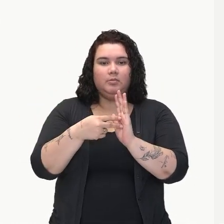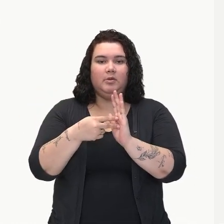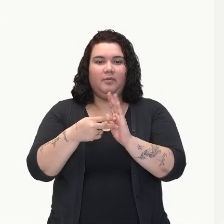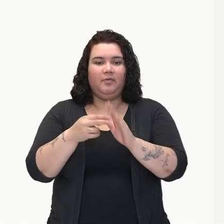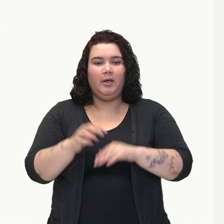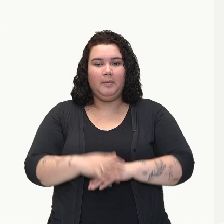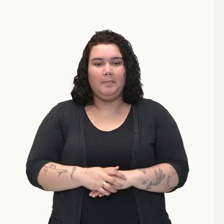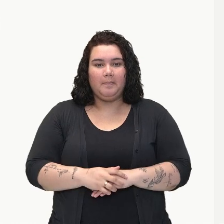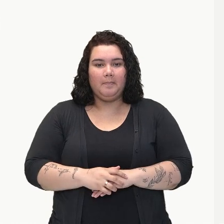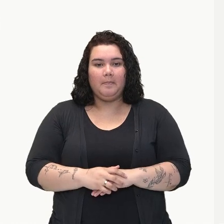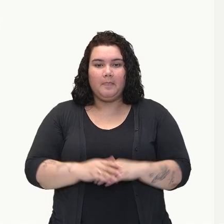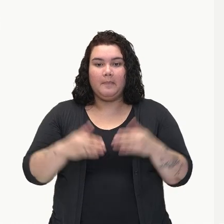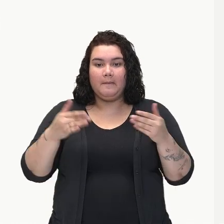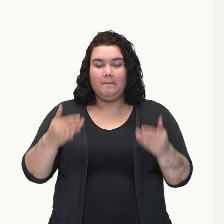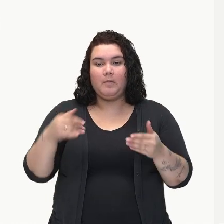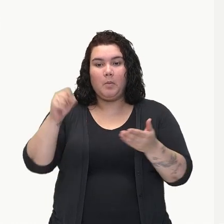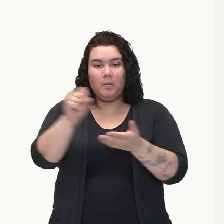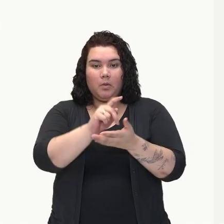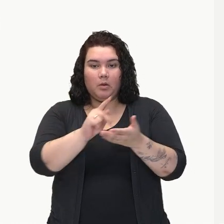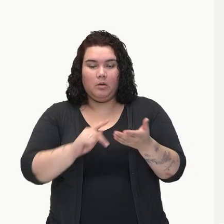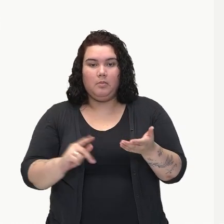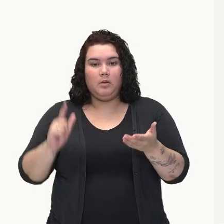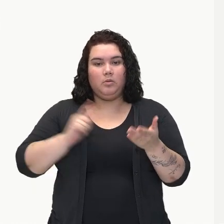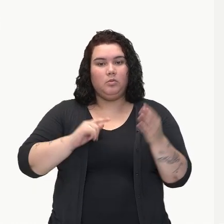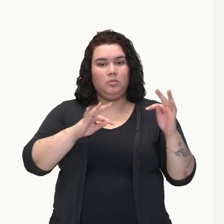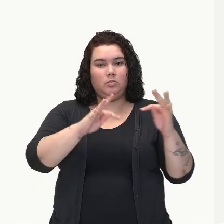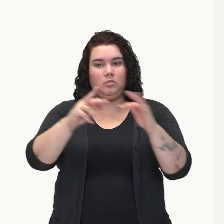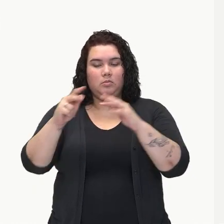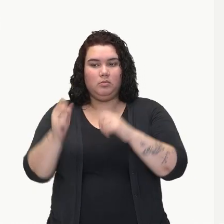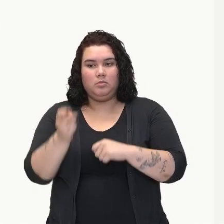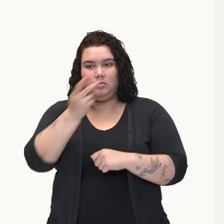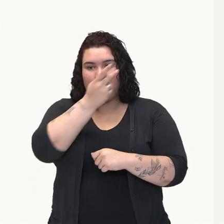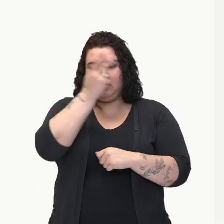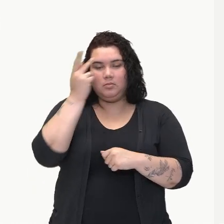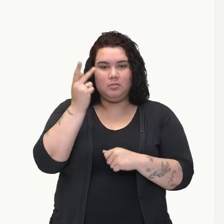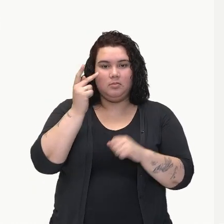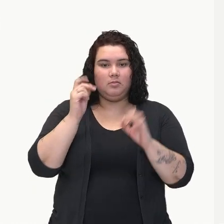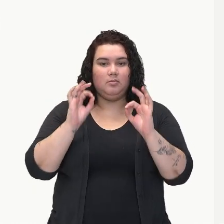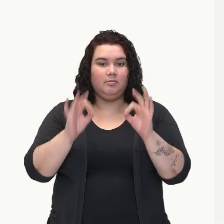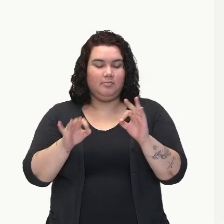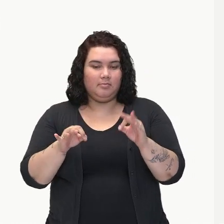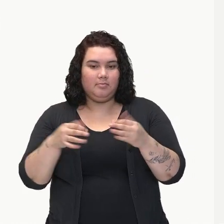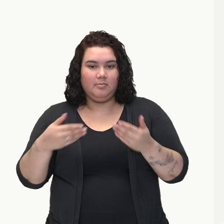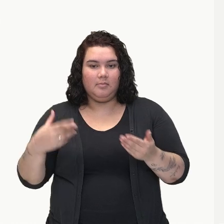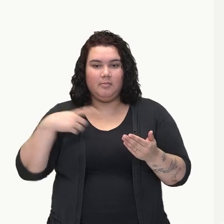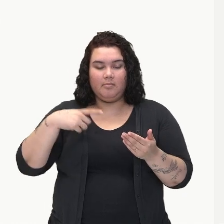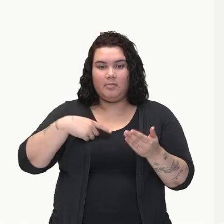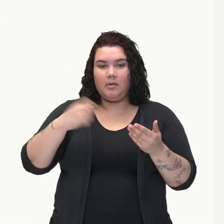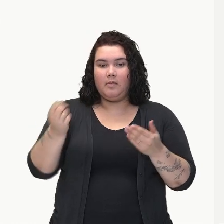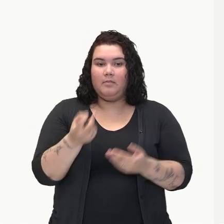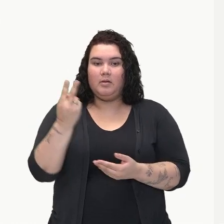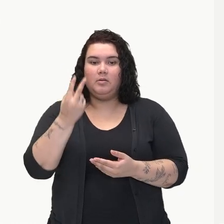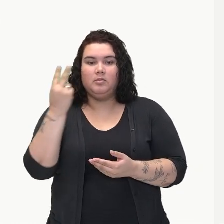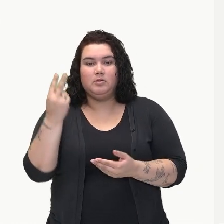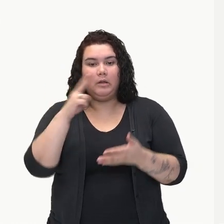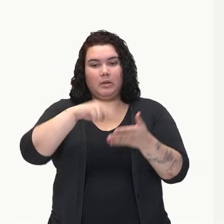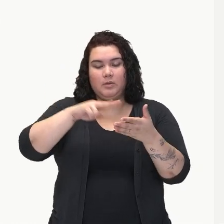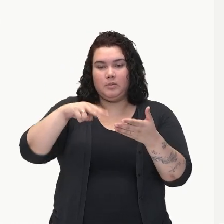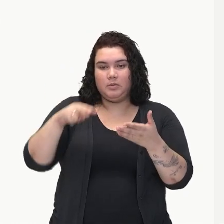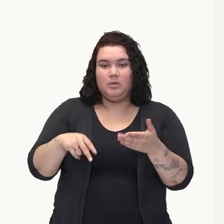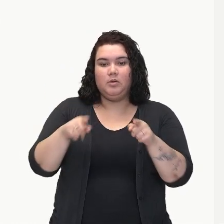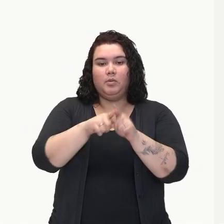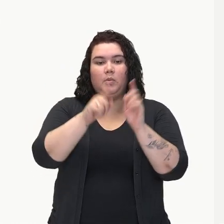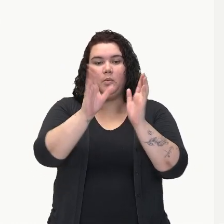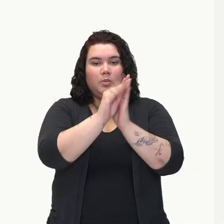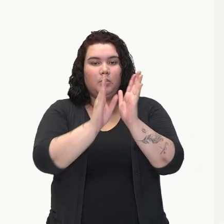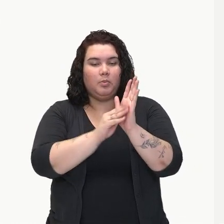maiores. Os poemas são escritos para todas as pessoas, mas claro que há um grupo especial de leitores que valoriza essa leitura e é tocado pelo